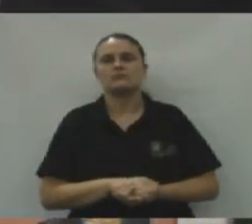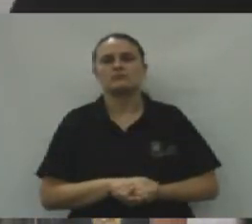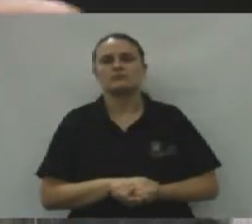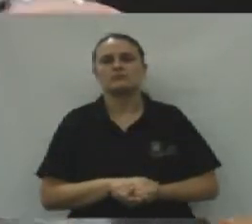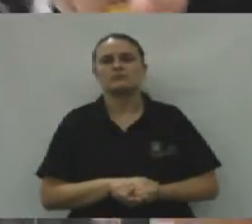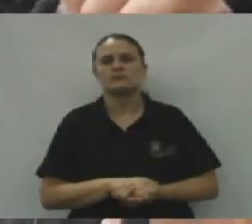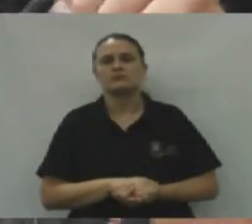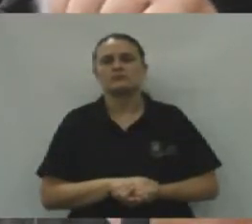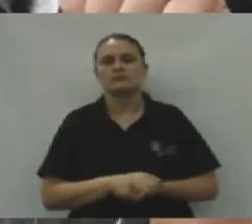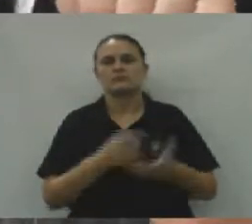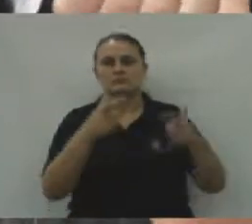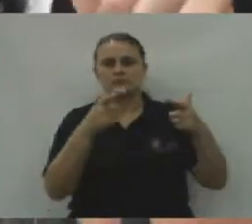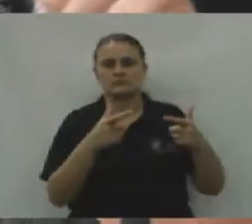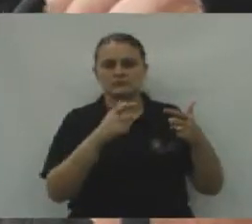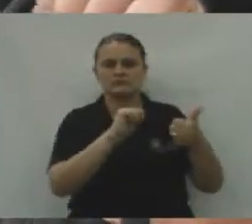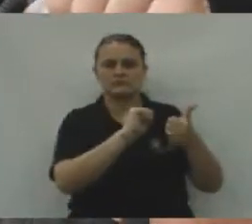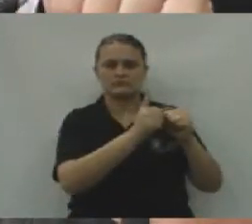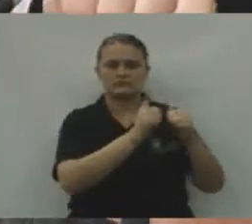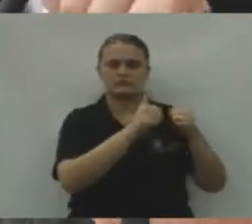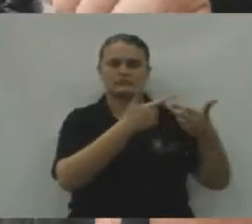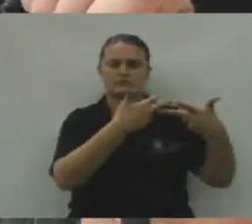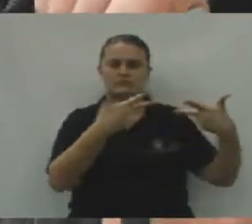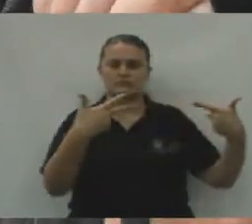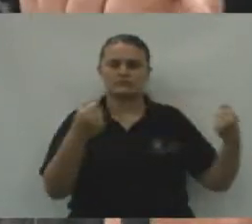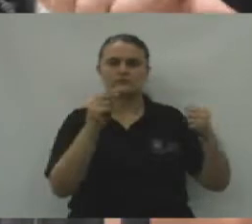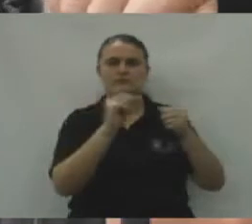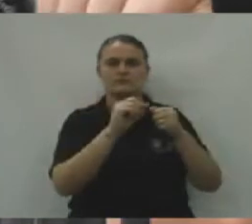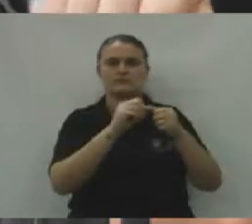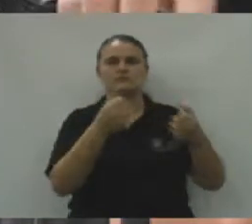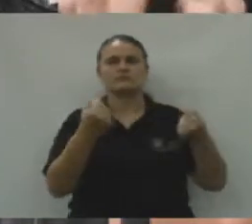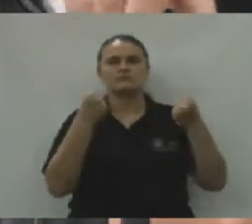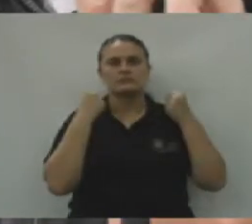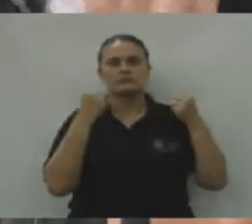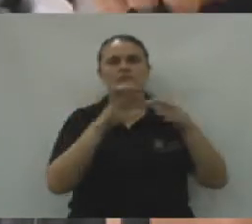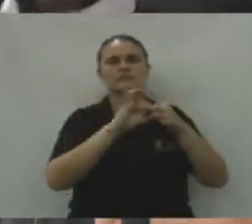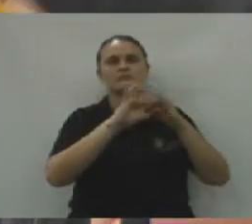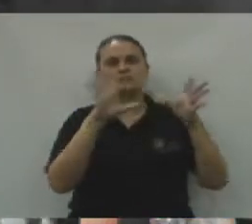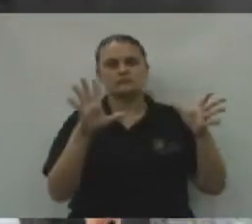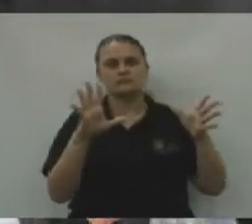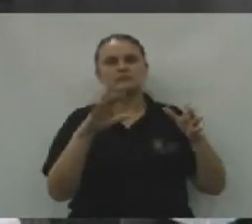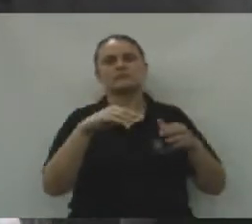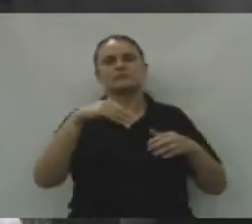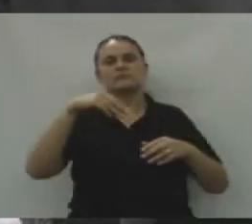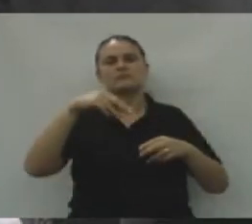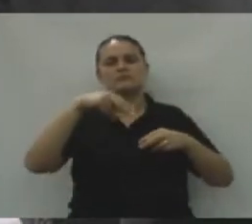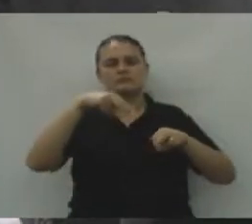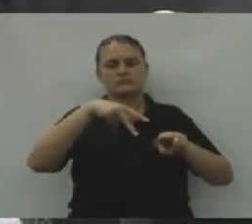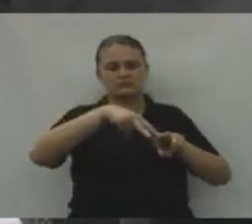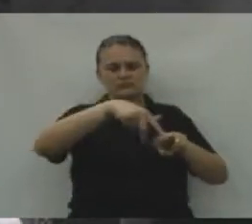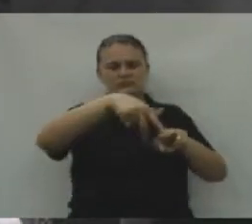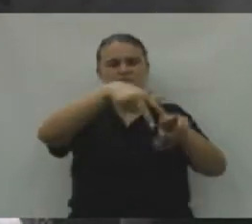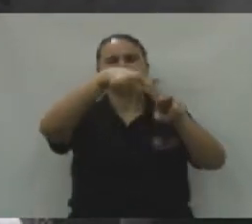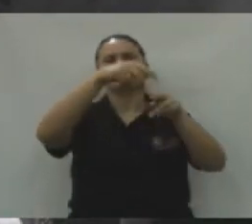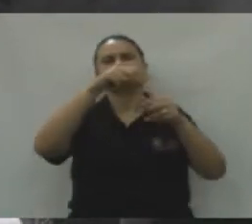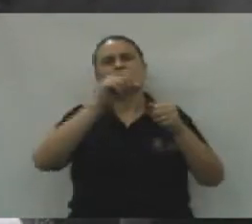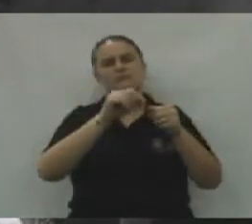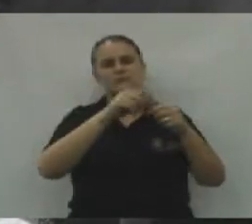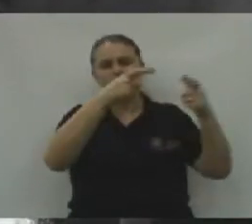ali um lugar poliesportivo, colocando academias ao ar livre, pista de skate, quadra